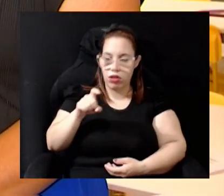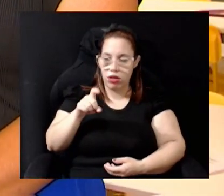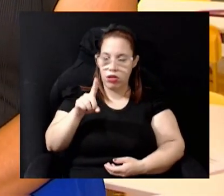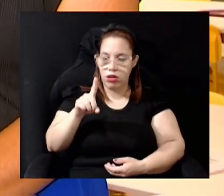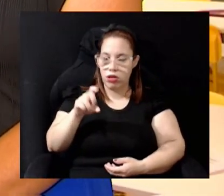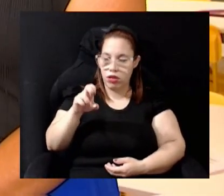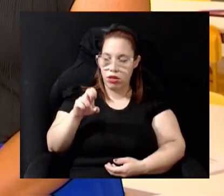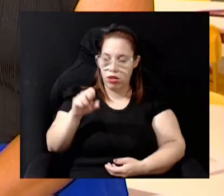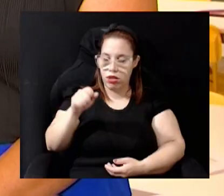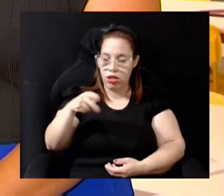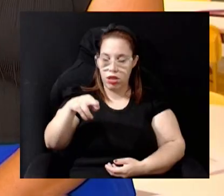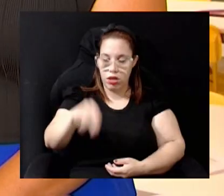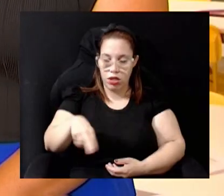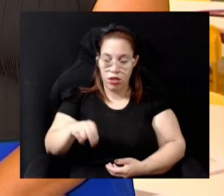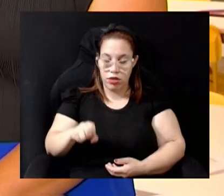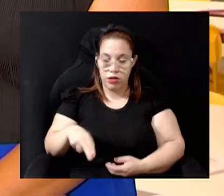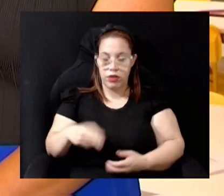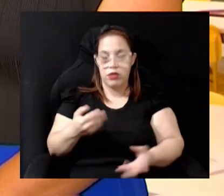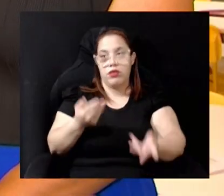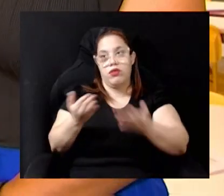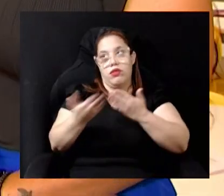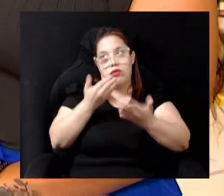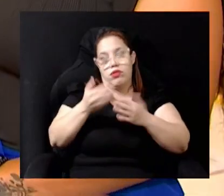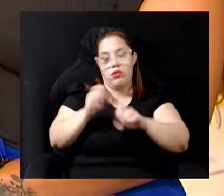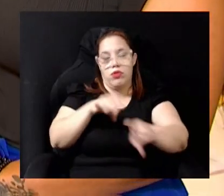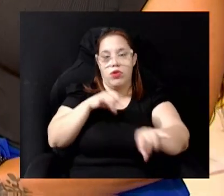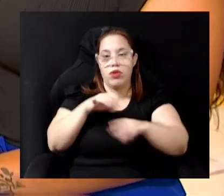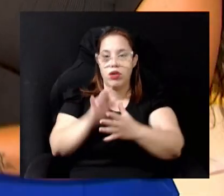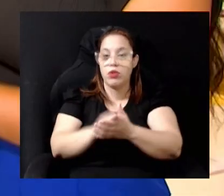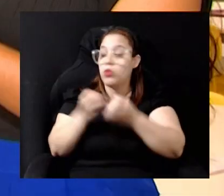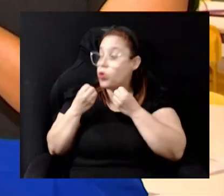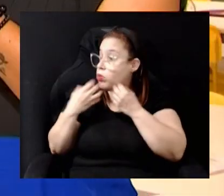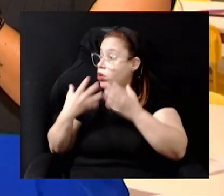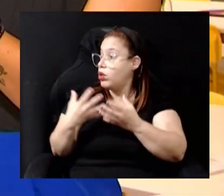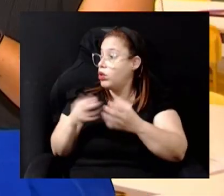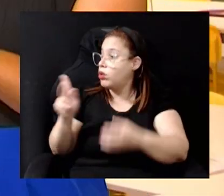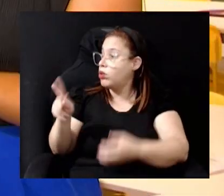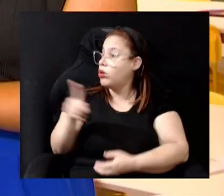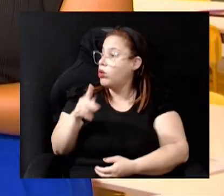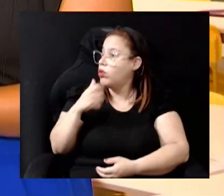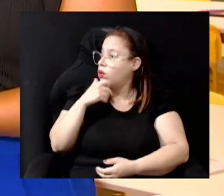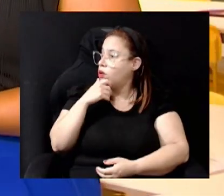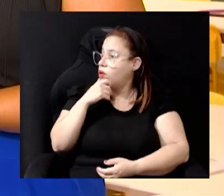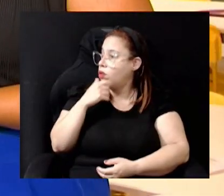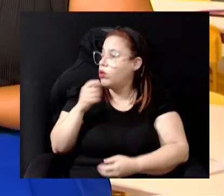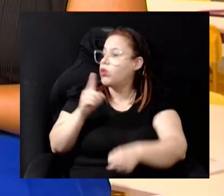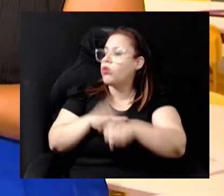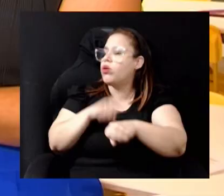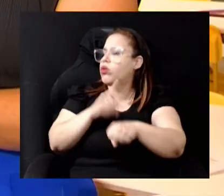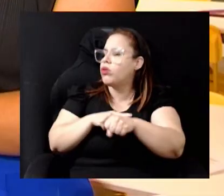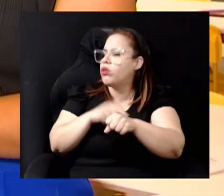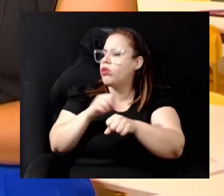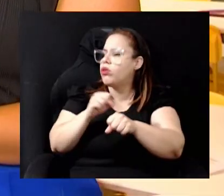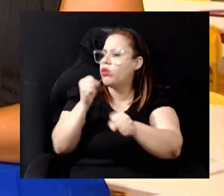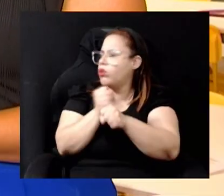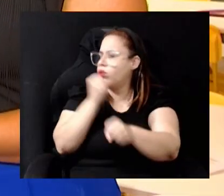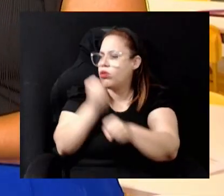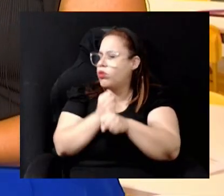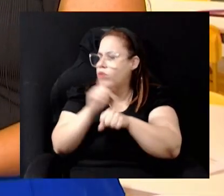questões relacionadas aos produtos digitais. Muito bem. Professor, quantos anos dura esse